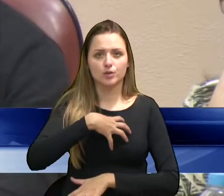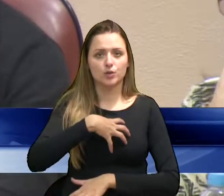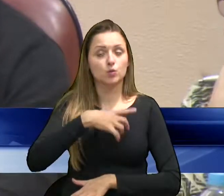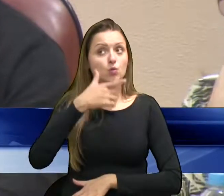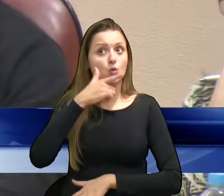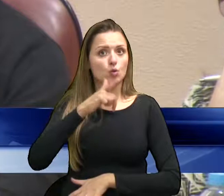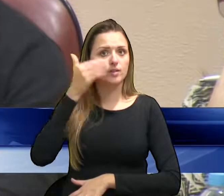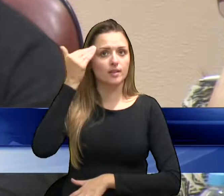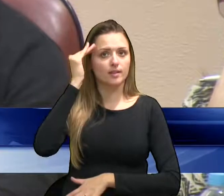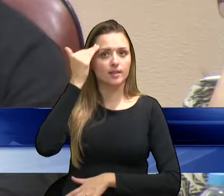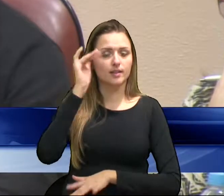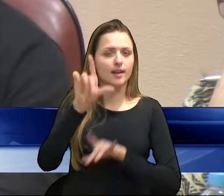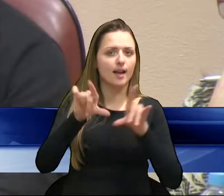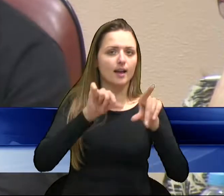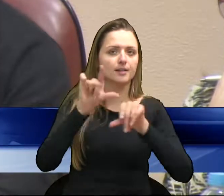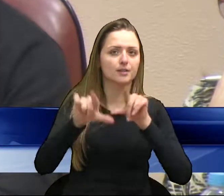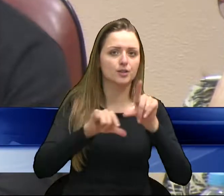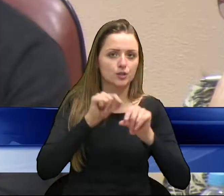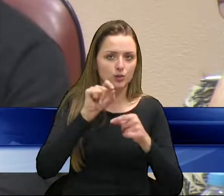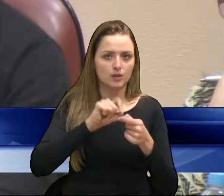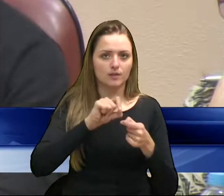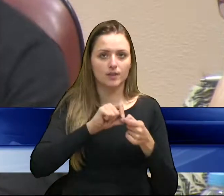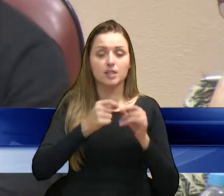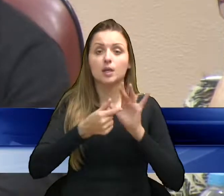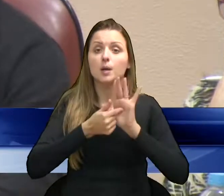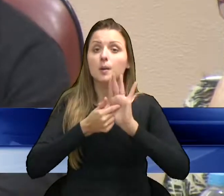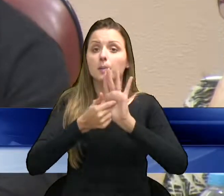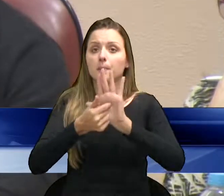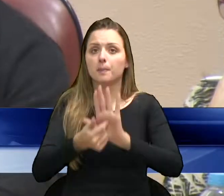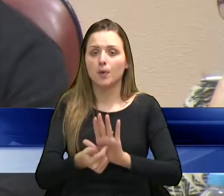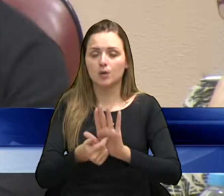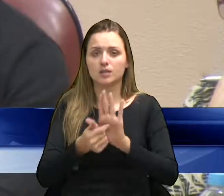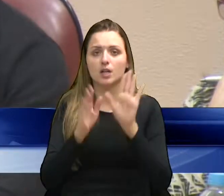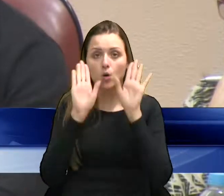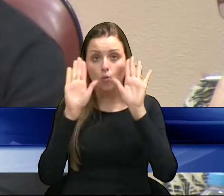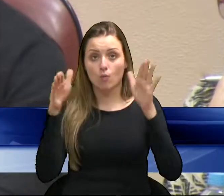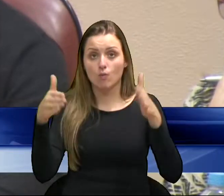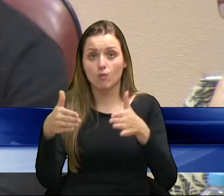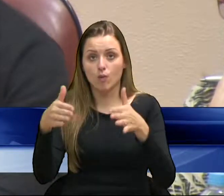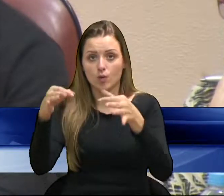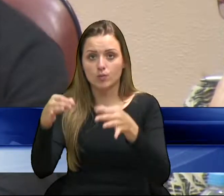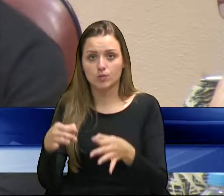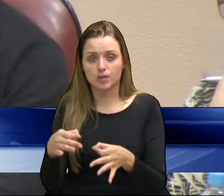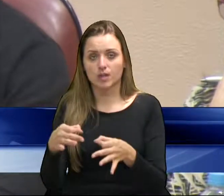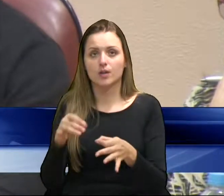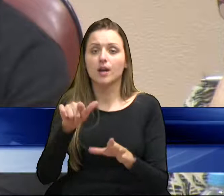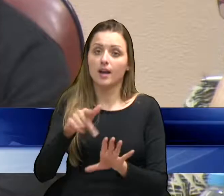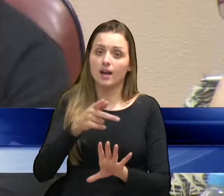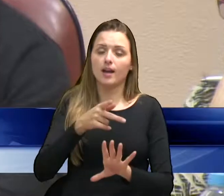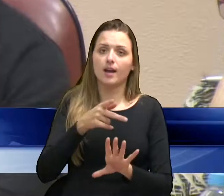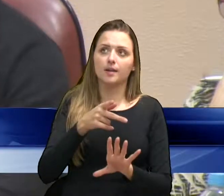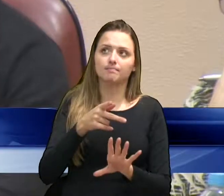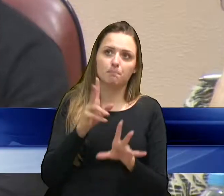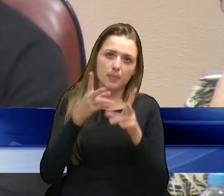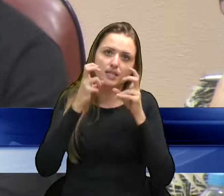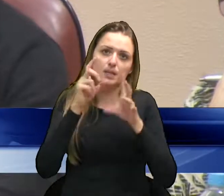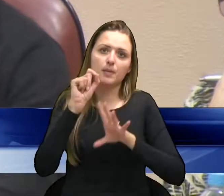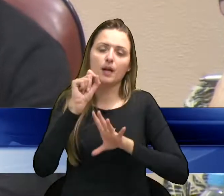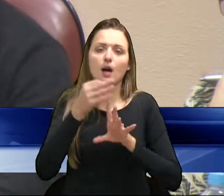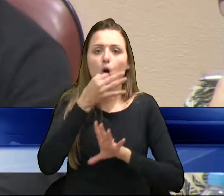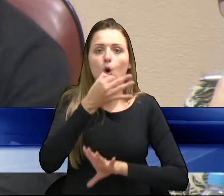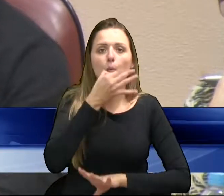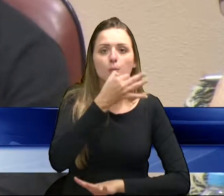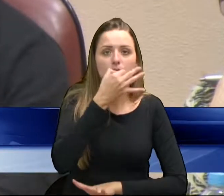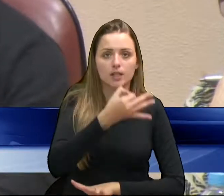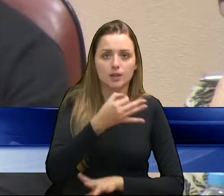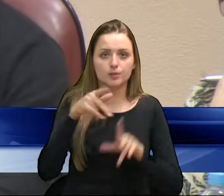entender se as escolhas feitas apontam para a direção correta é dar a voz a quem sentirá essas